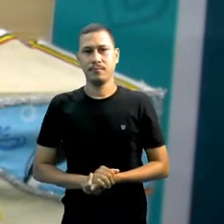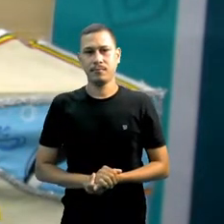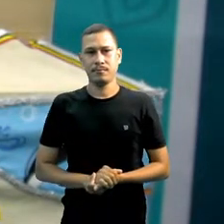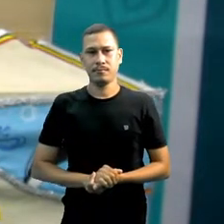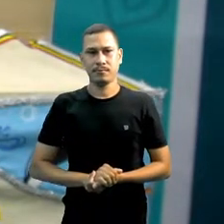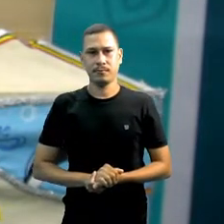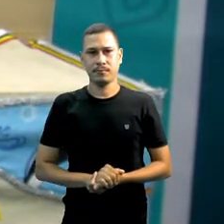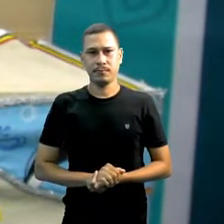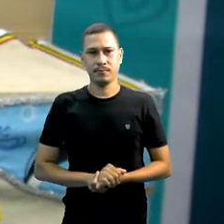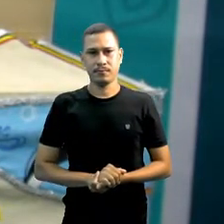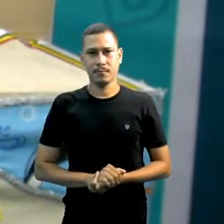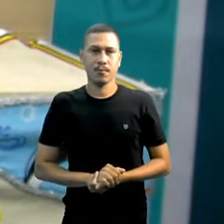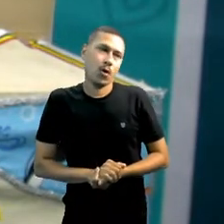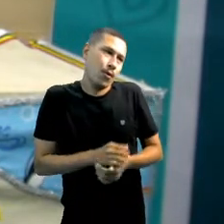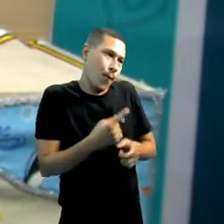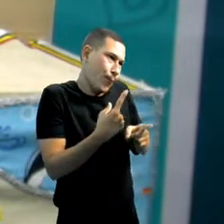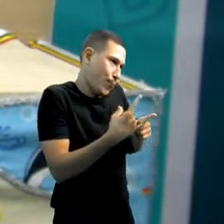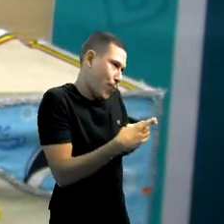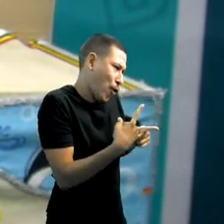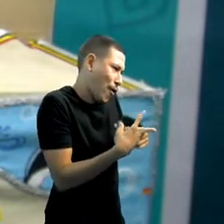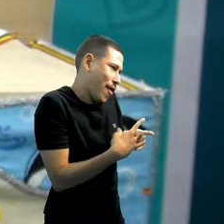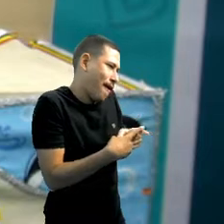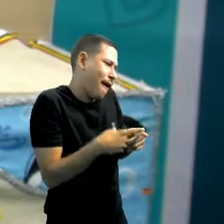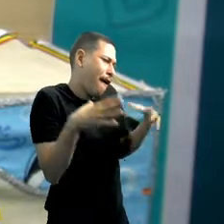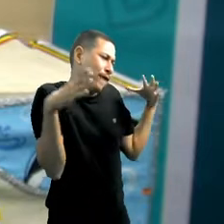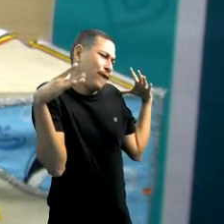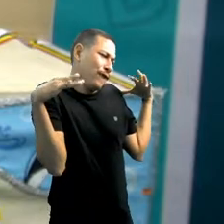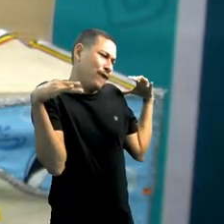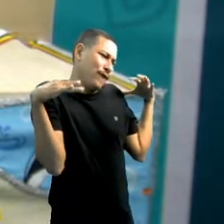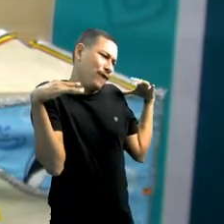quê? Porque as fadas